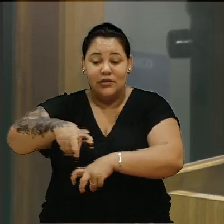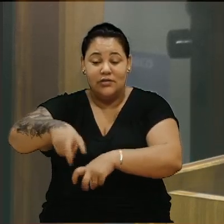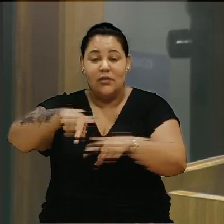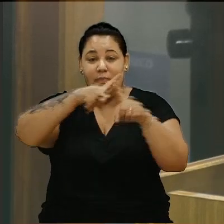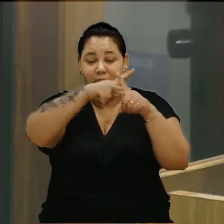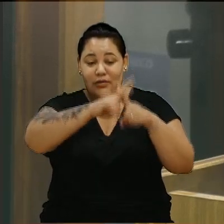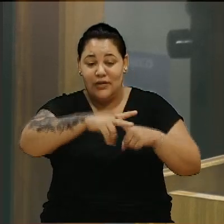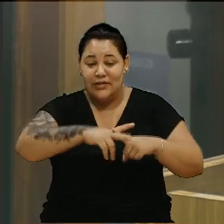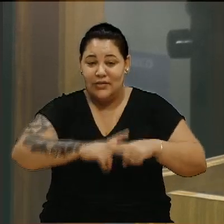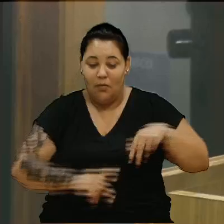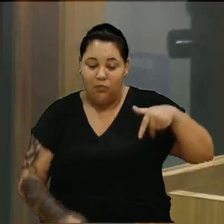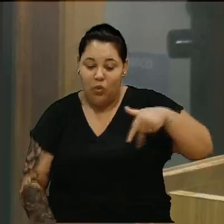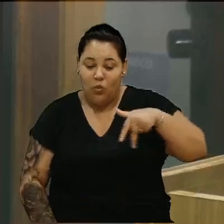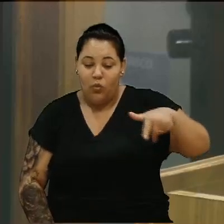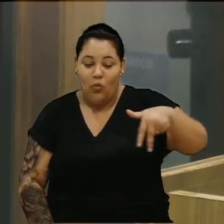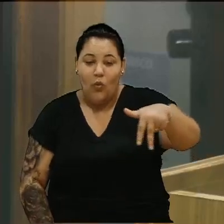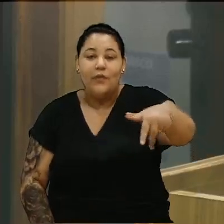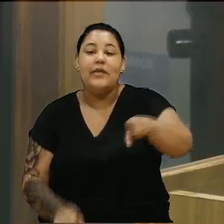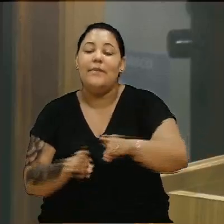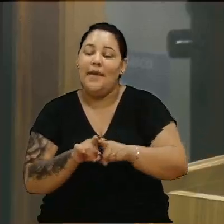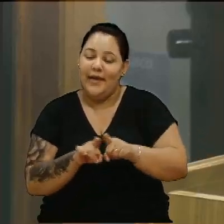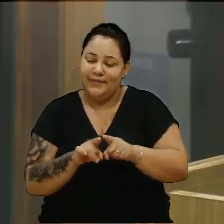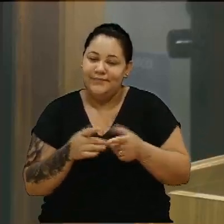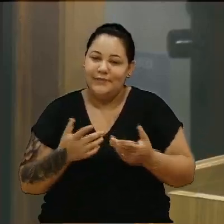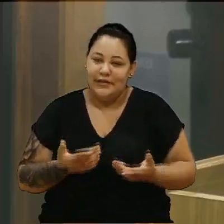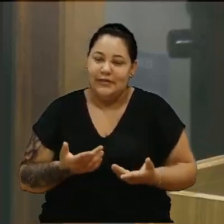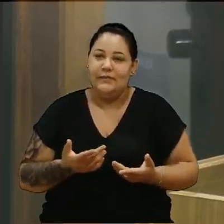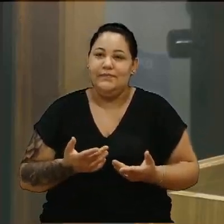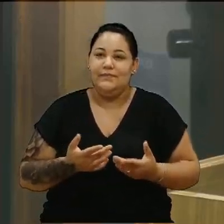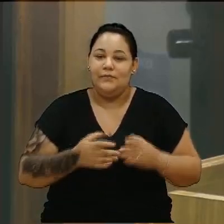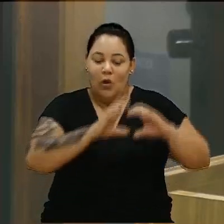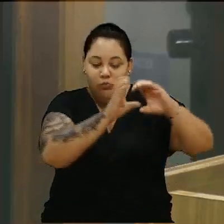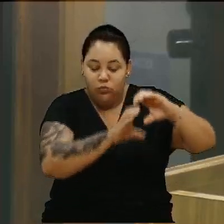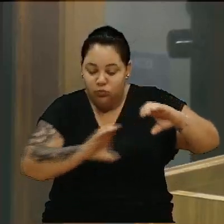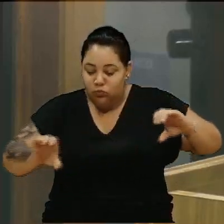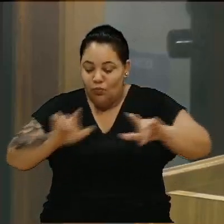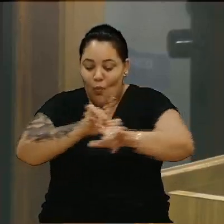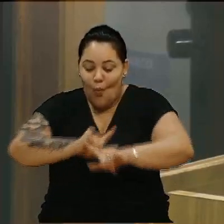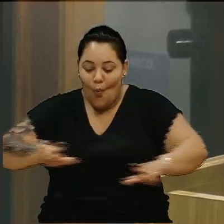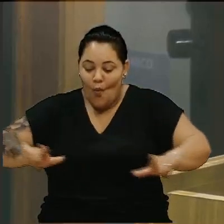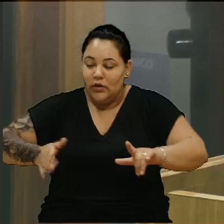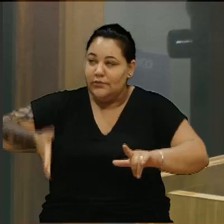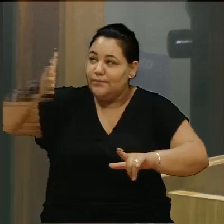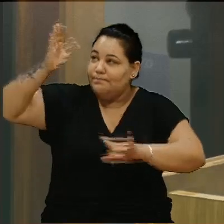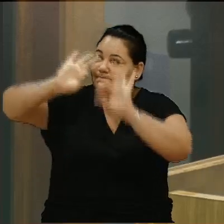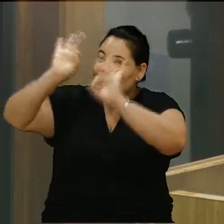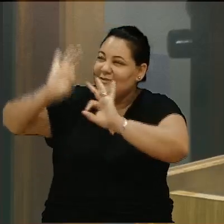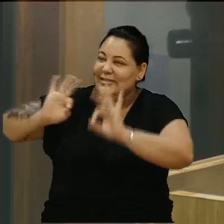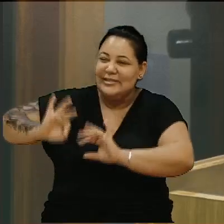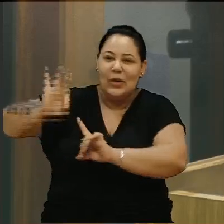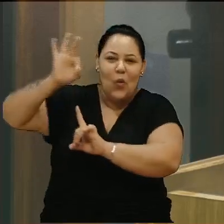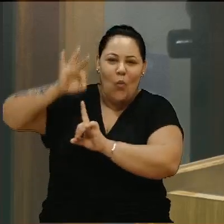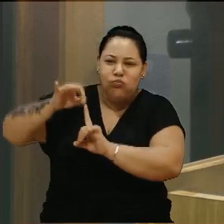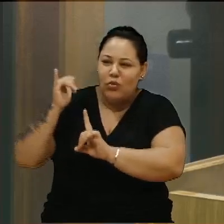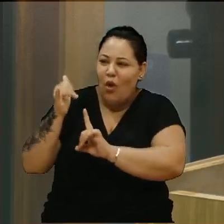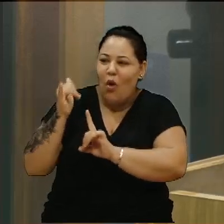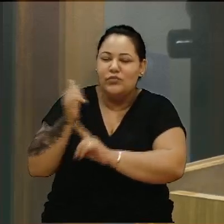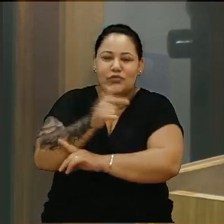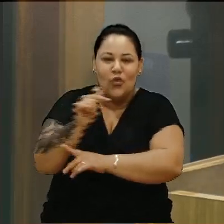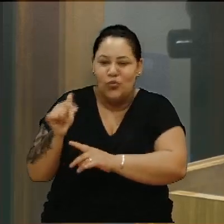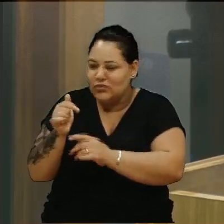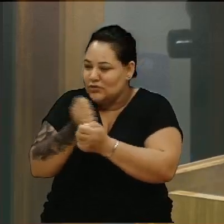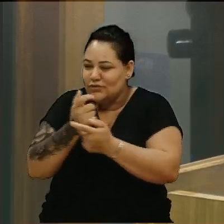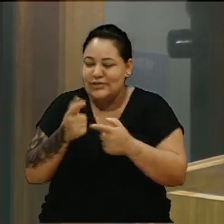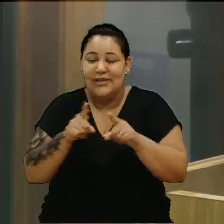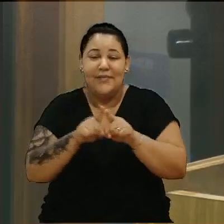passeio público, desobstrução também de bocas de lobo, conserto de muros, instalação de parada de ônibus, dentre tantas outras coisas para